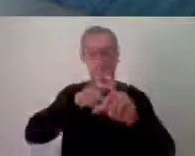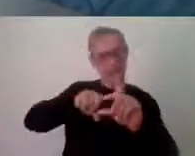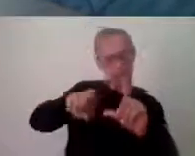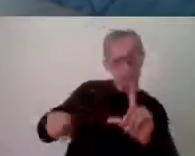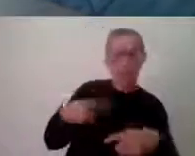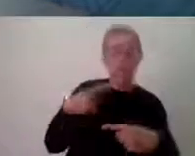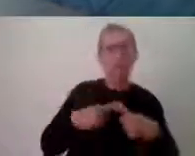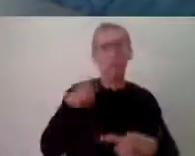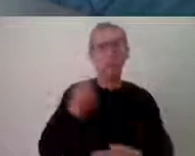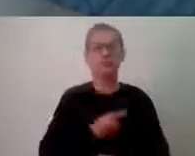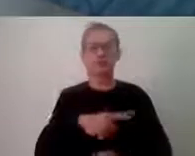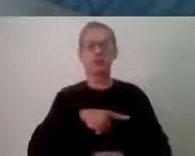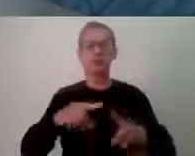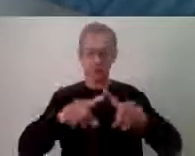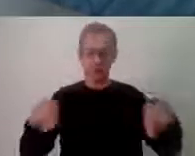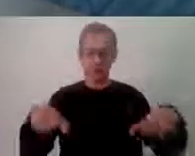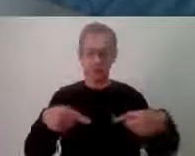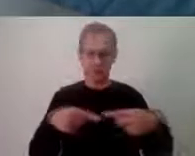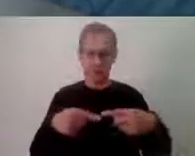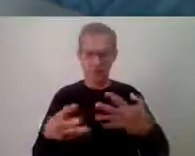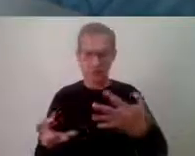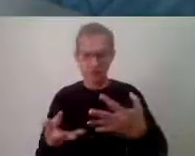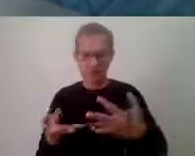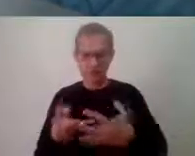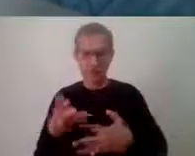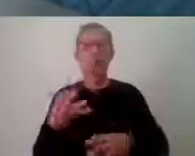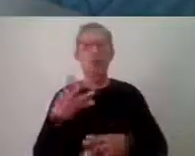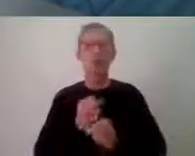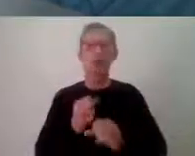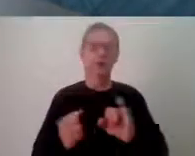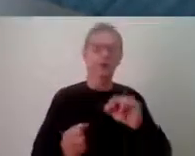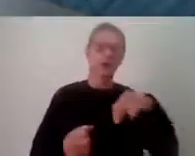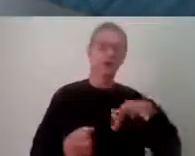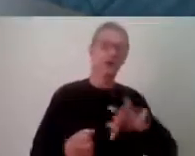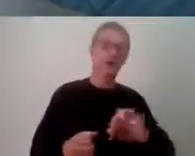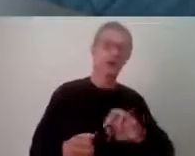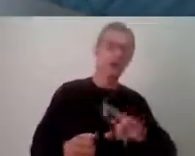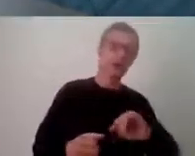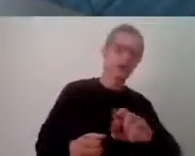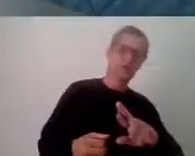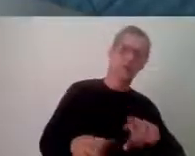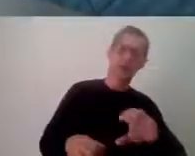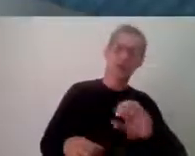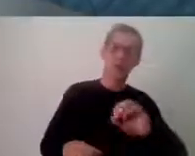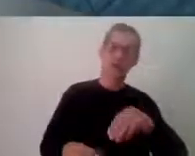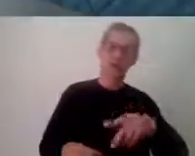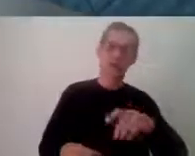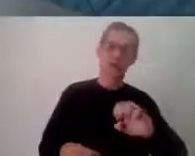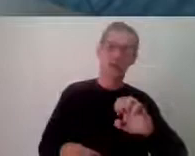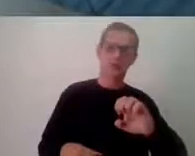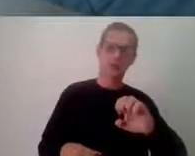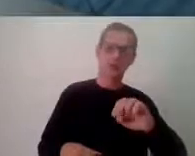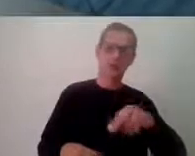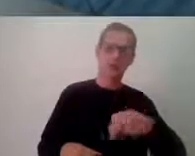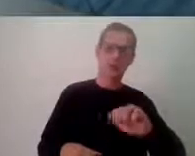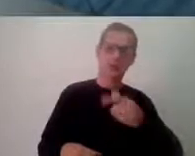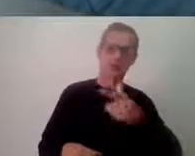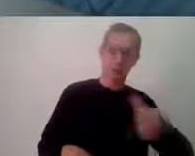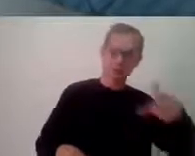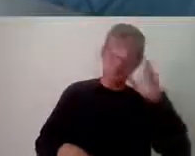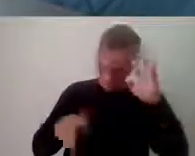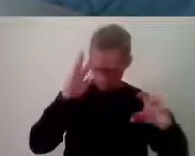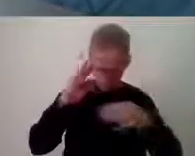por isso que a gente tem a área entre, porque a soma inferior uma compensa a outra. Pensando